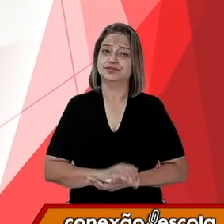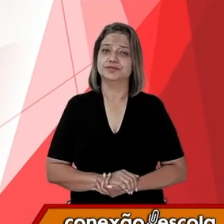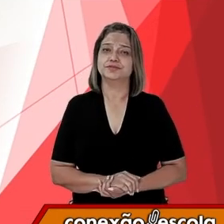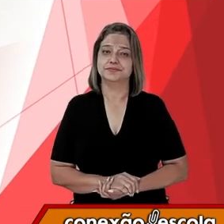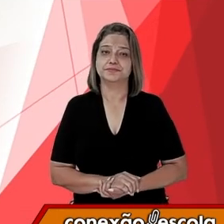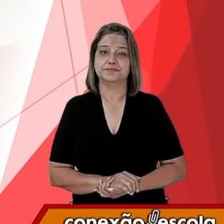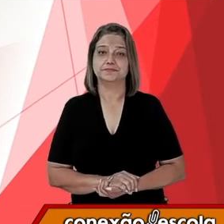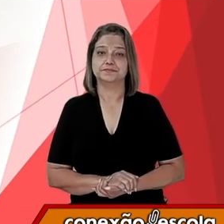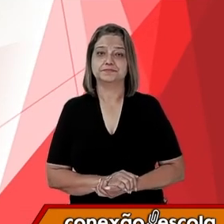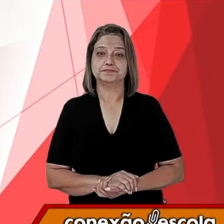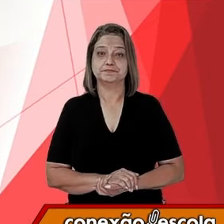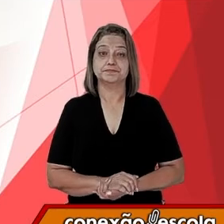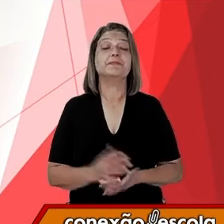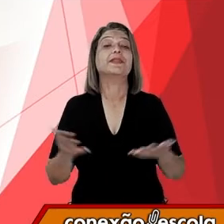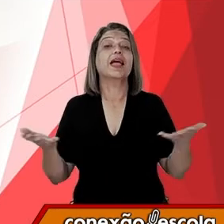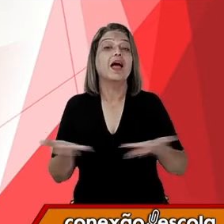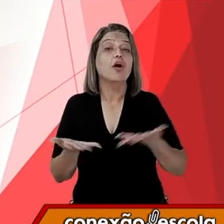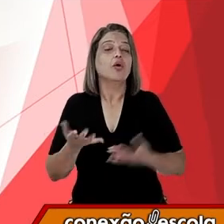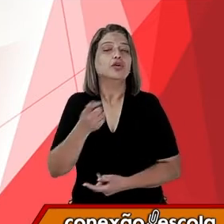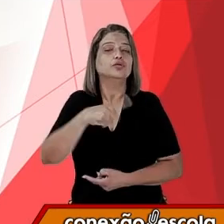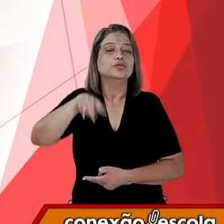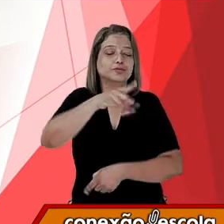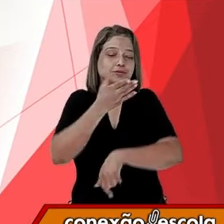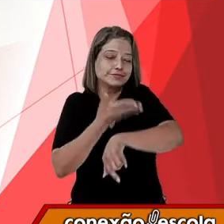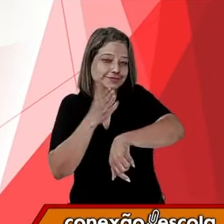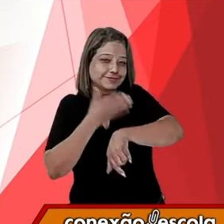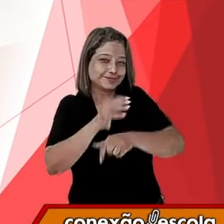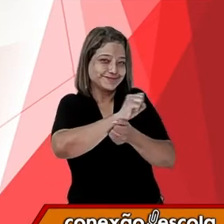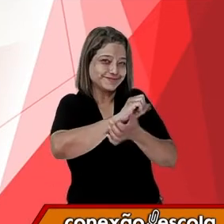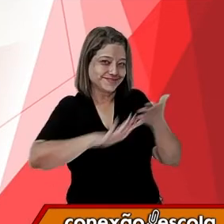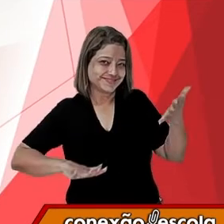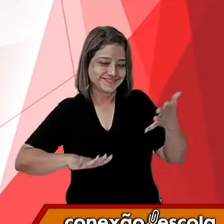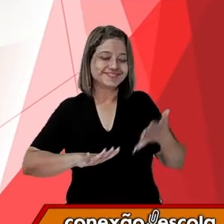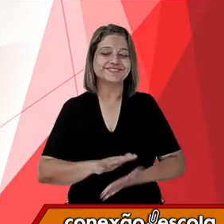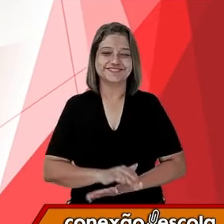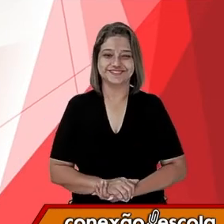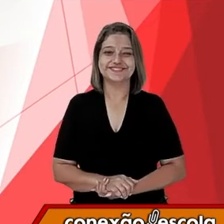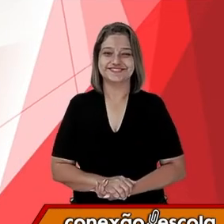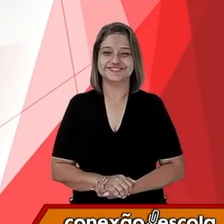Então, agora nós vamos fazer a nossa atividade.